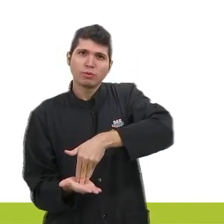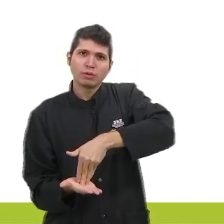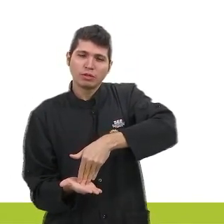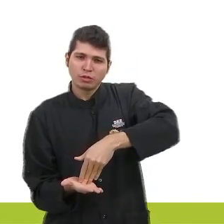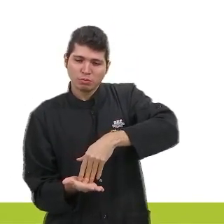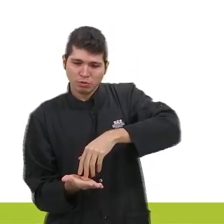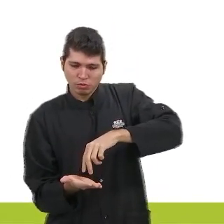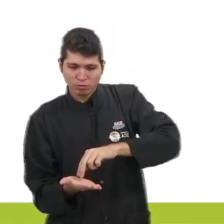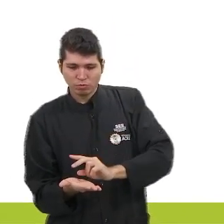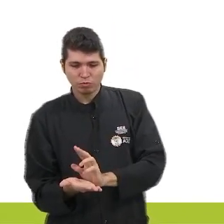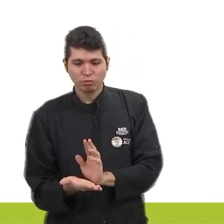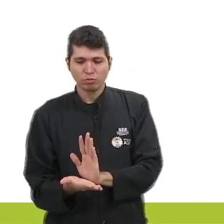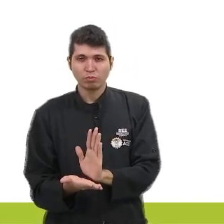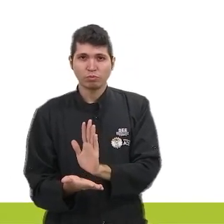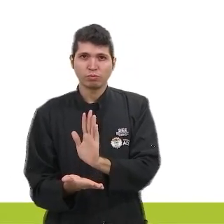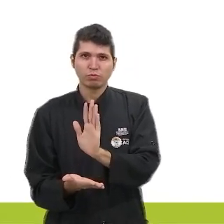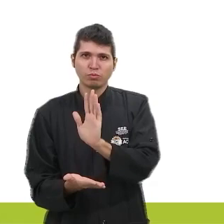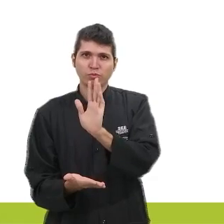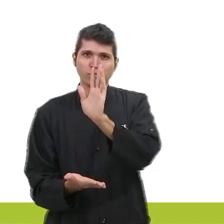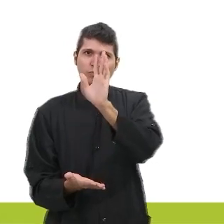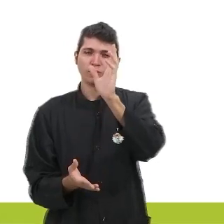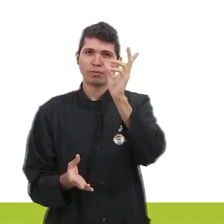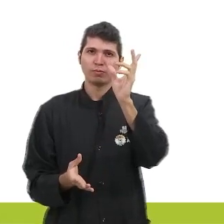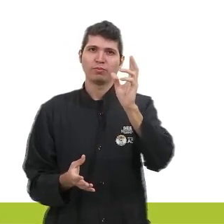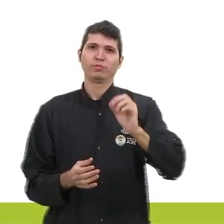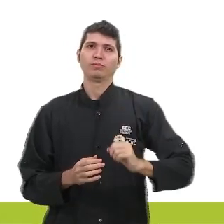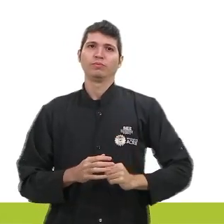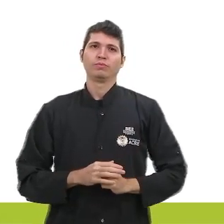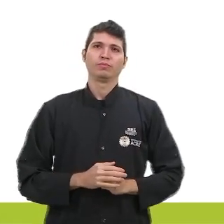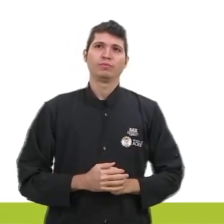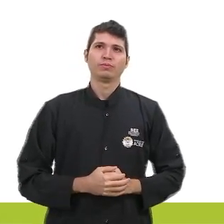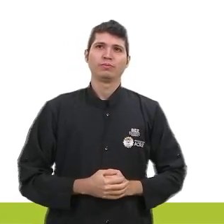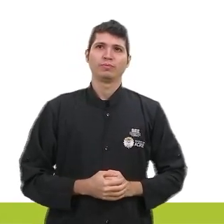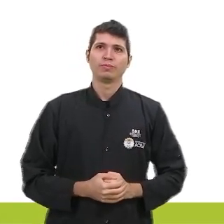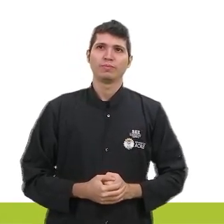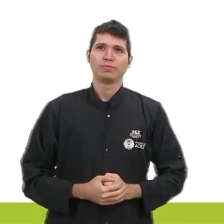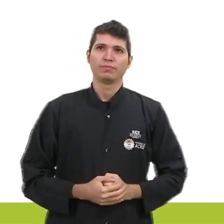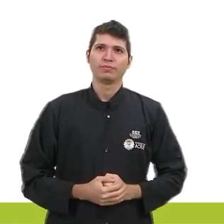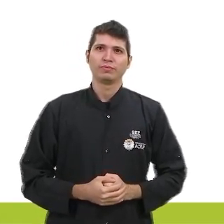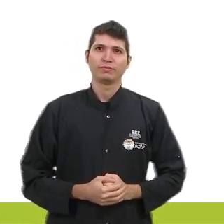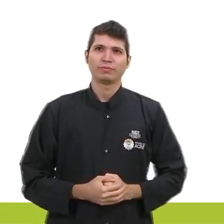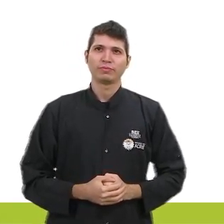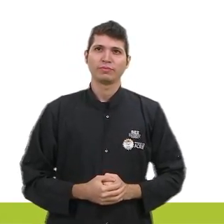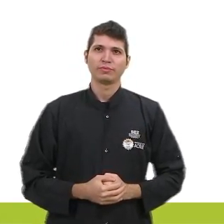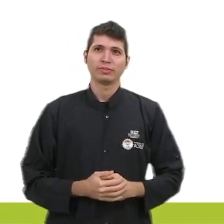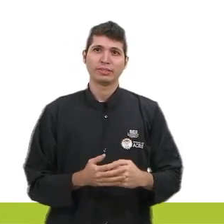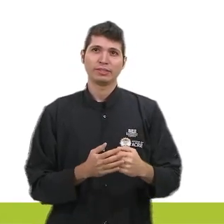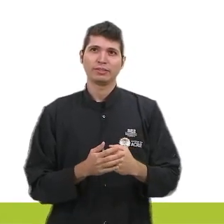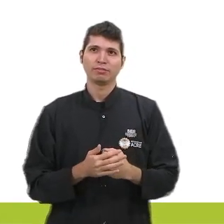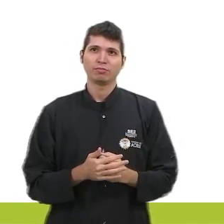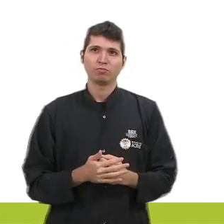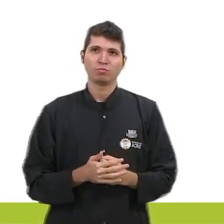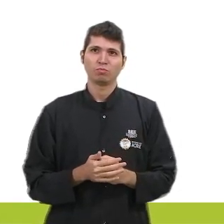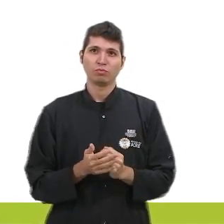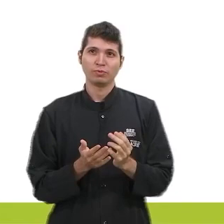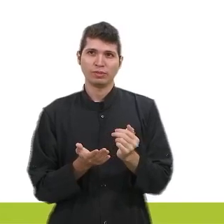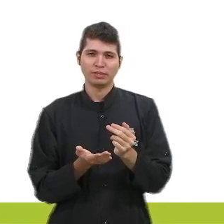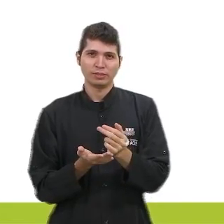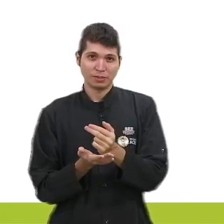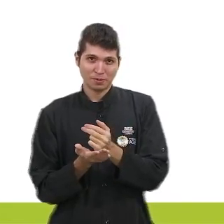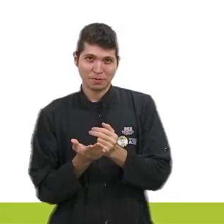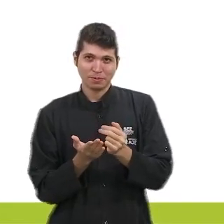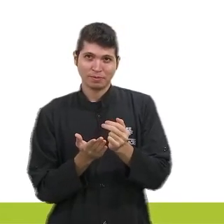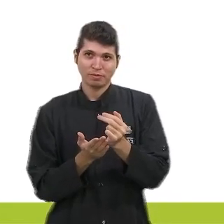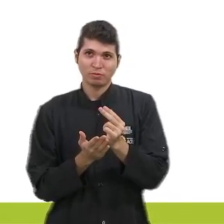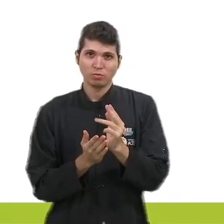vendo? Ó? Meu desenho tá horrível, tá, gente? É só para ilustrar. Não faça isso em casa. Então nós temos aqui um mergulhador, que ele mergulha numa